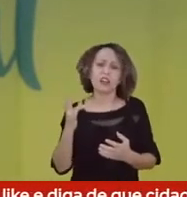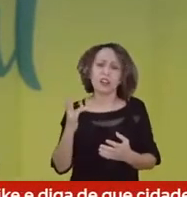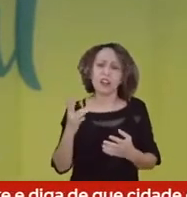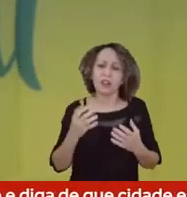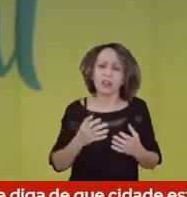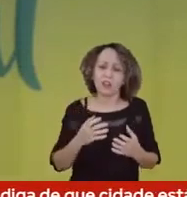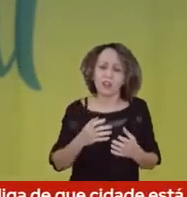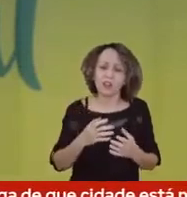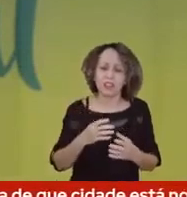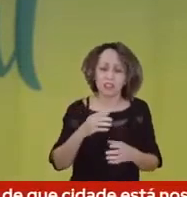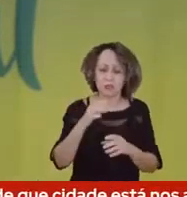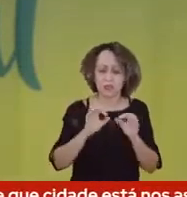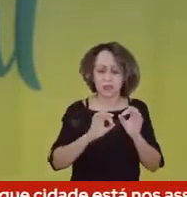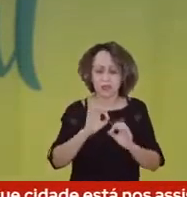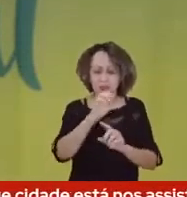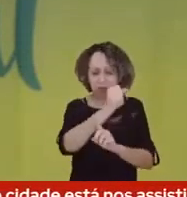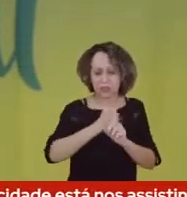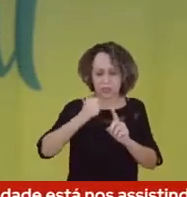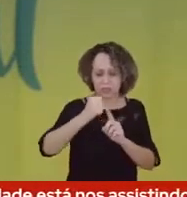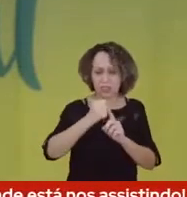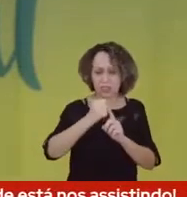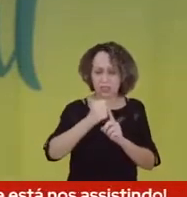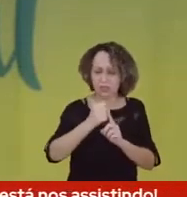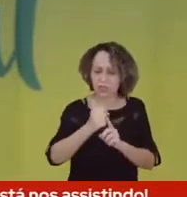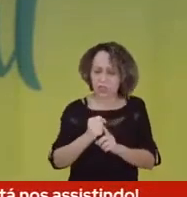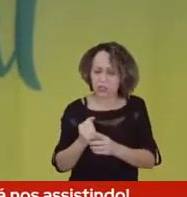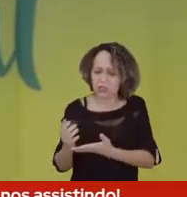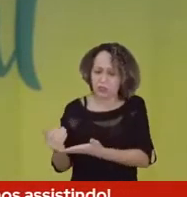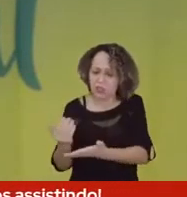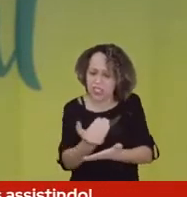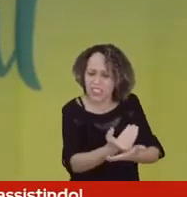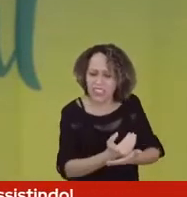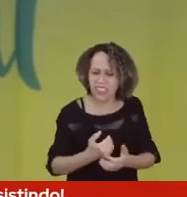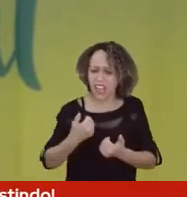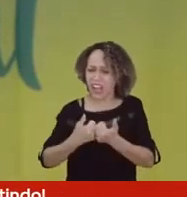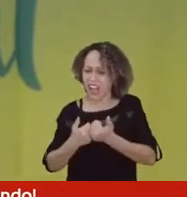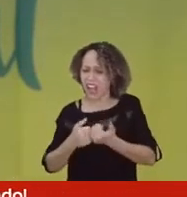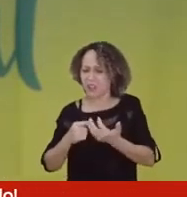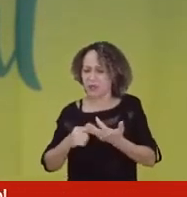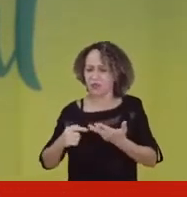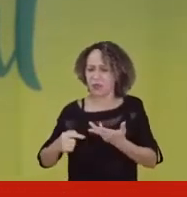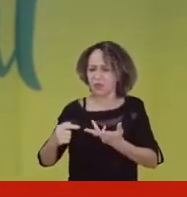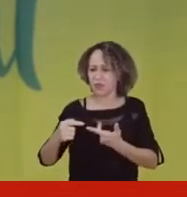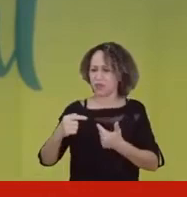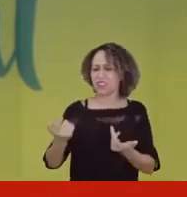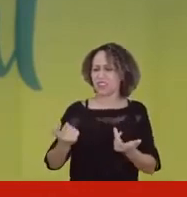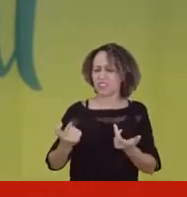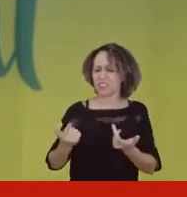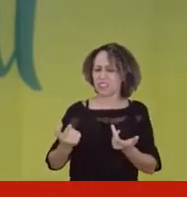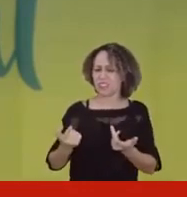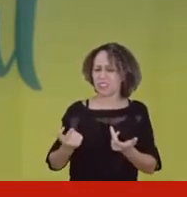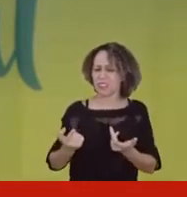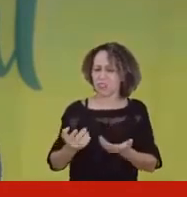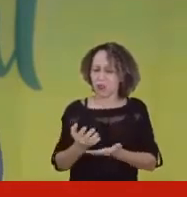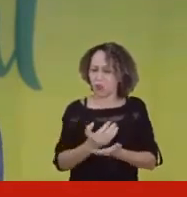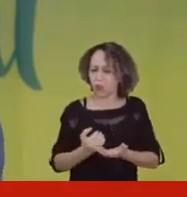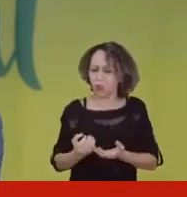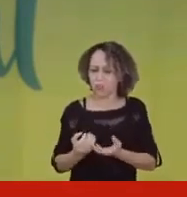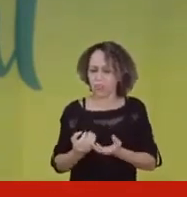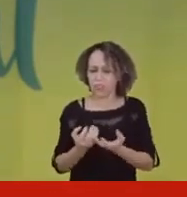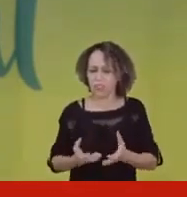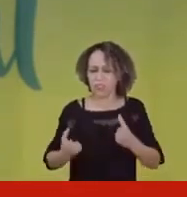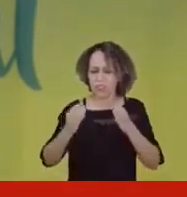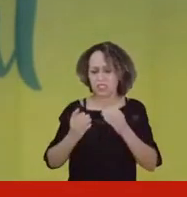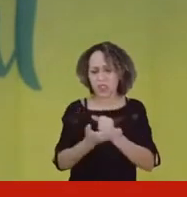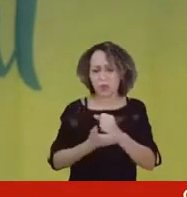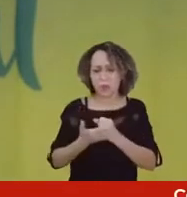pessoas. E a gente esbarrou no problema. As pessoas não tinham como cozinhar, porque não conseguiam comprar gás. Aqui no Rio de